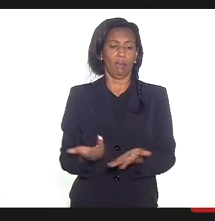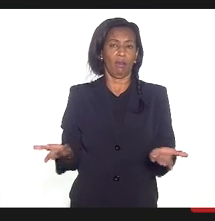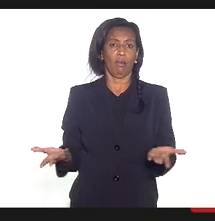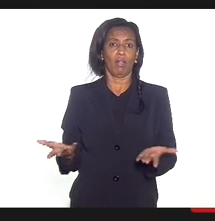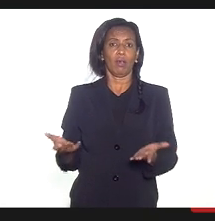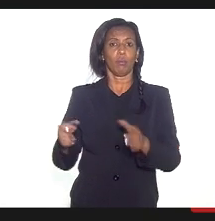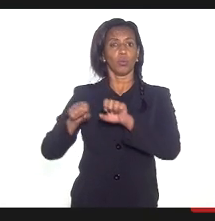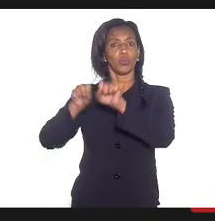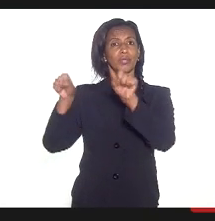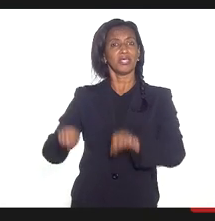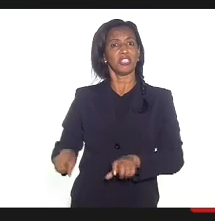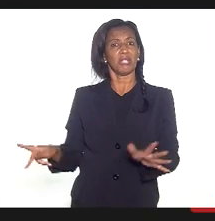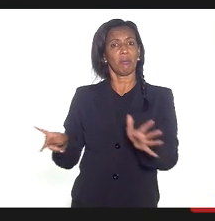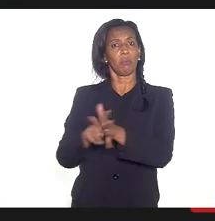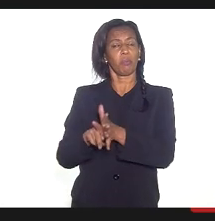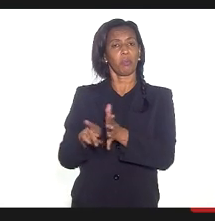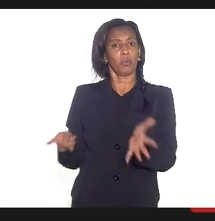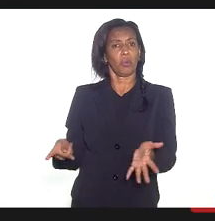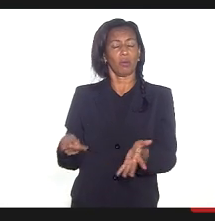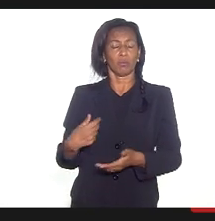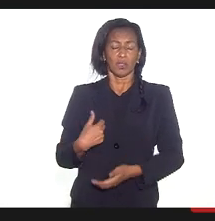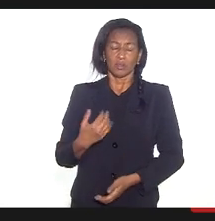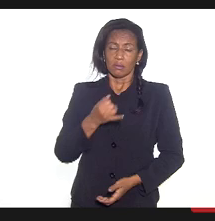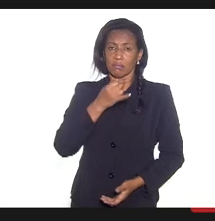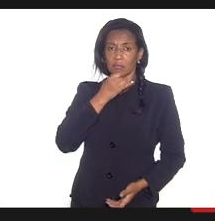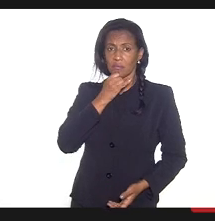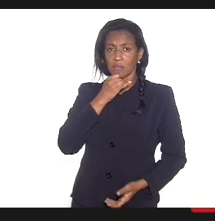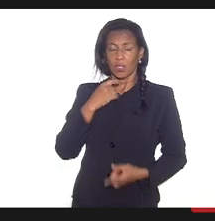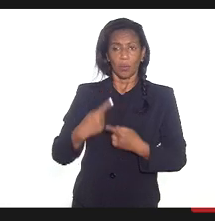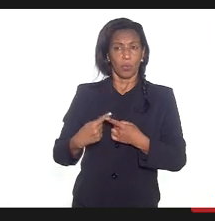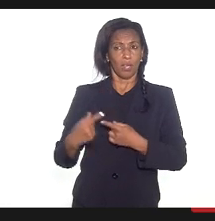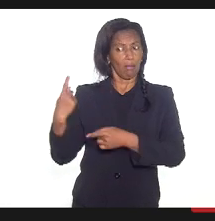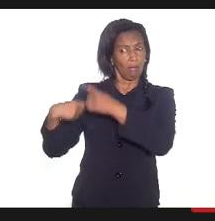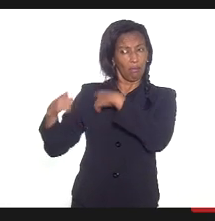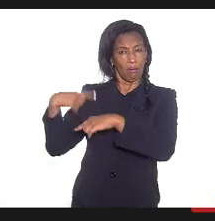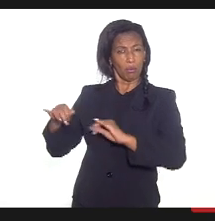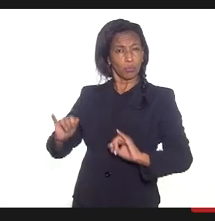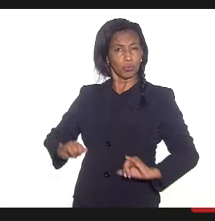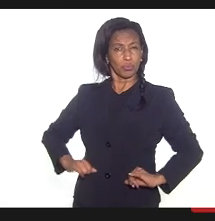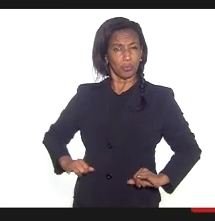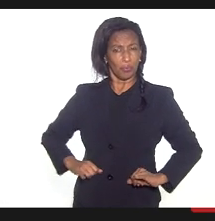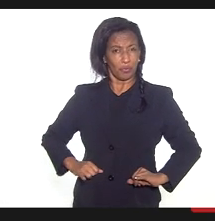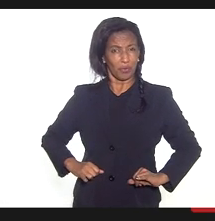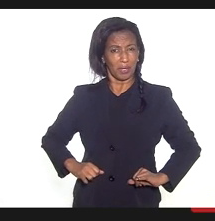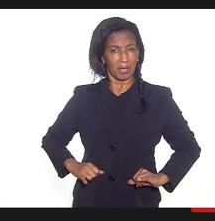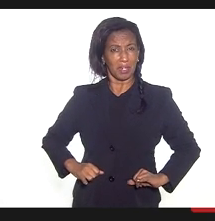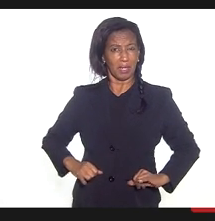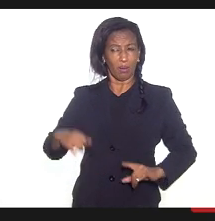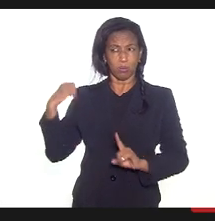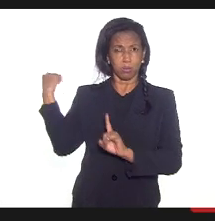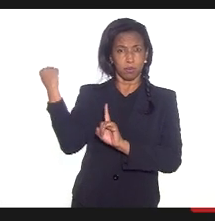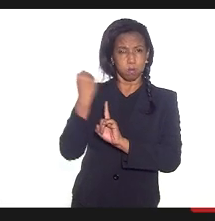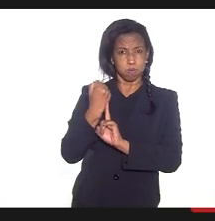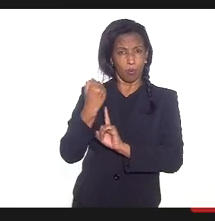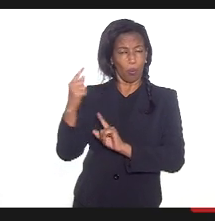pelo sistema, né? Então, é muito triste, porque quando eu sofri, né, a tentativa de